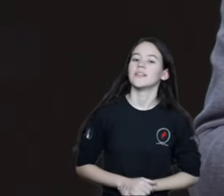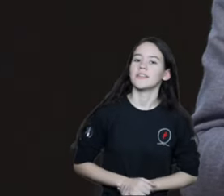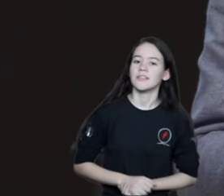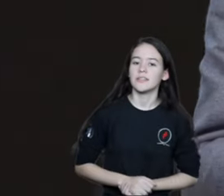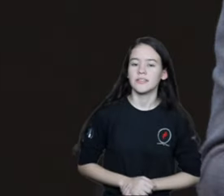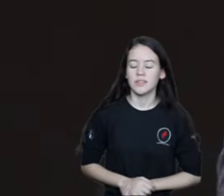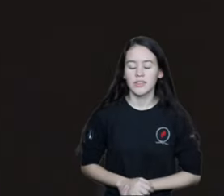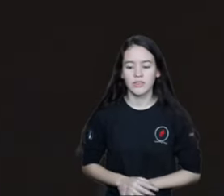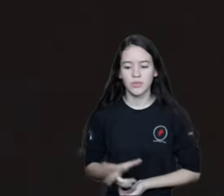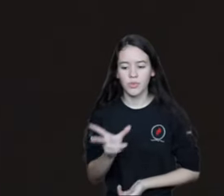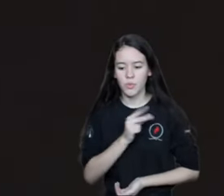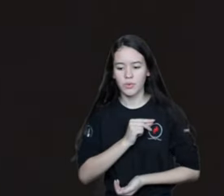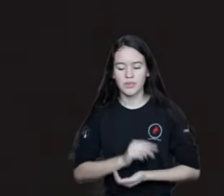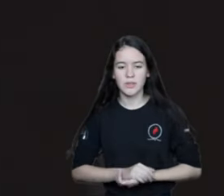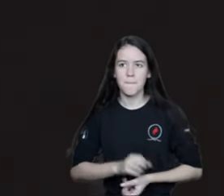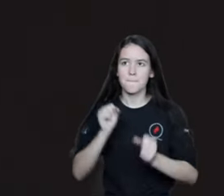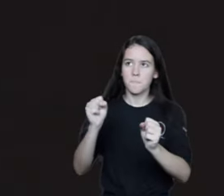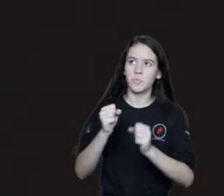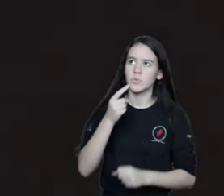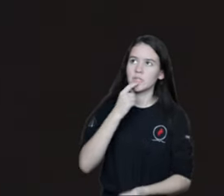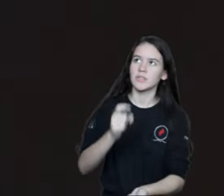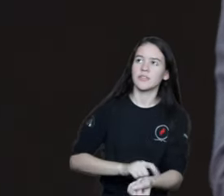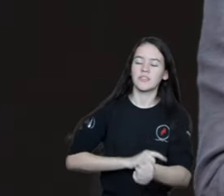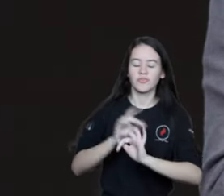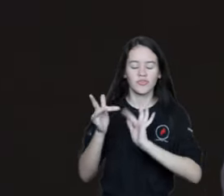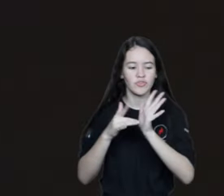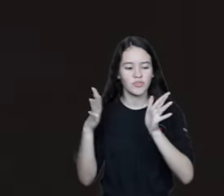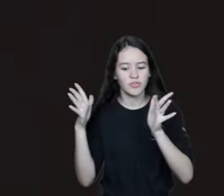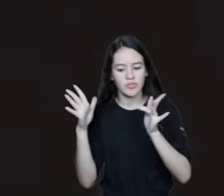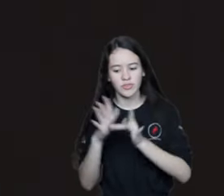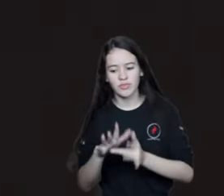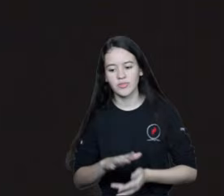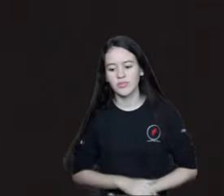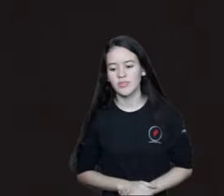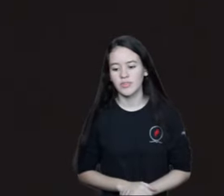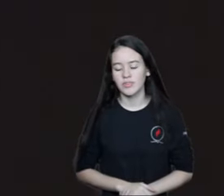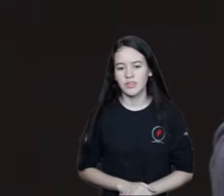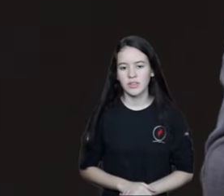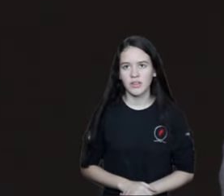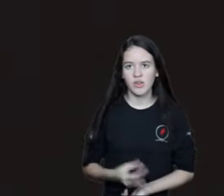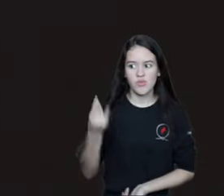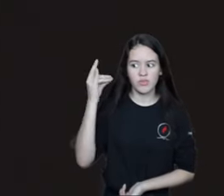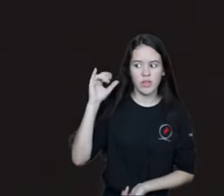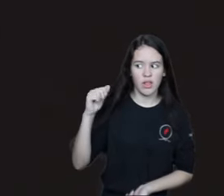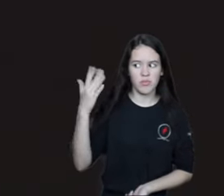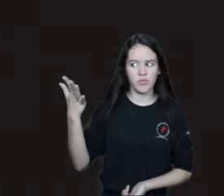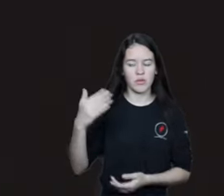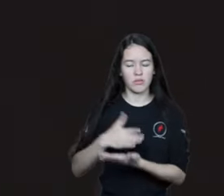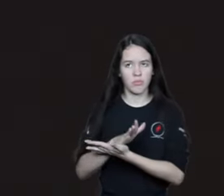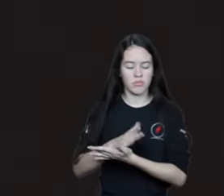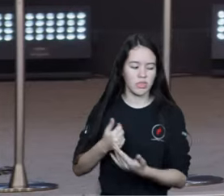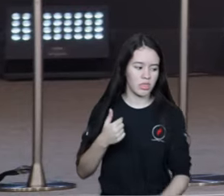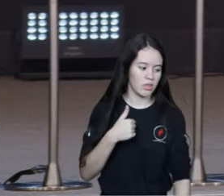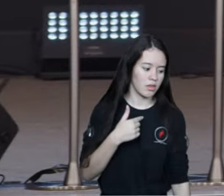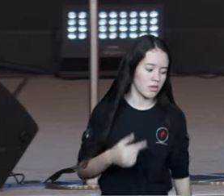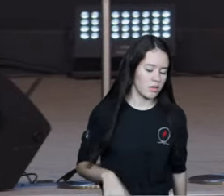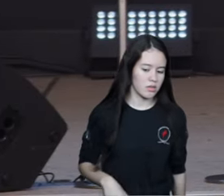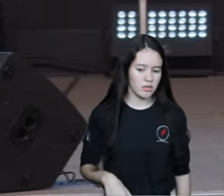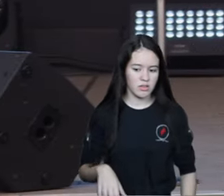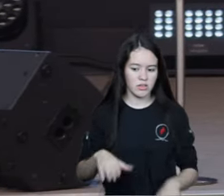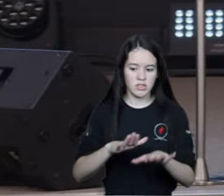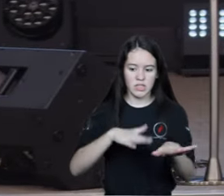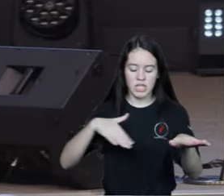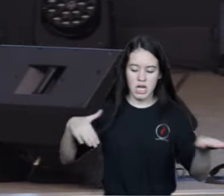Deus Há poder no sangue de Jesus já tem um capeta lá fora para me perturbar esse trânsito